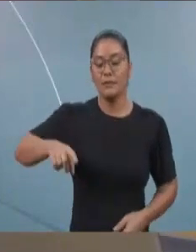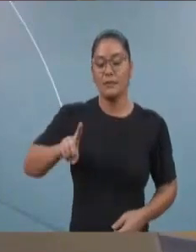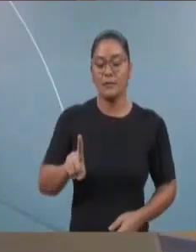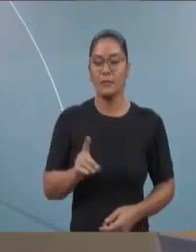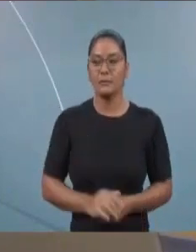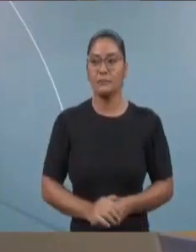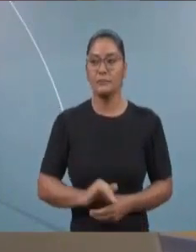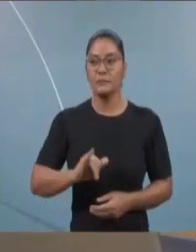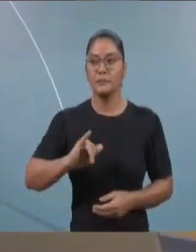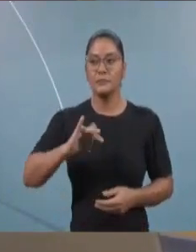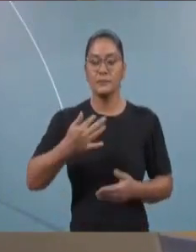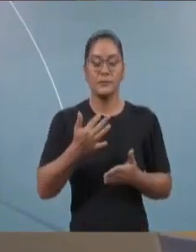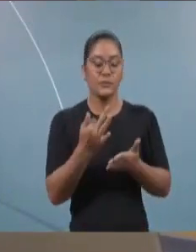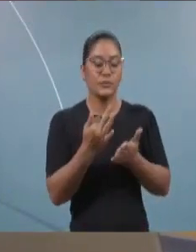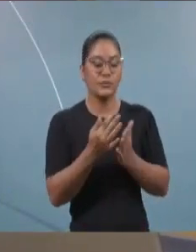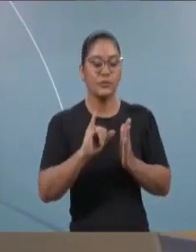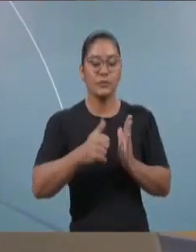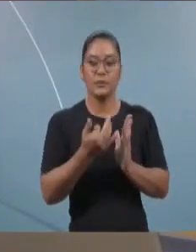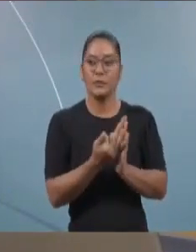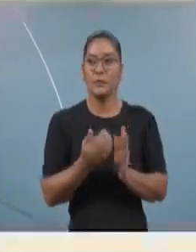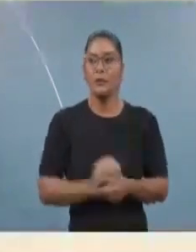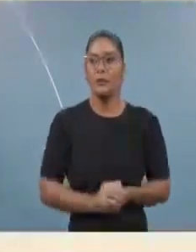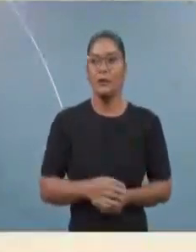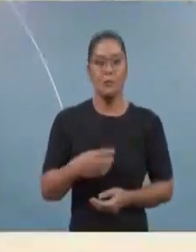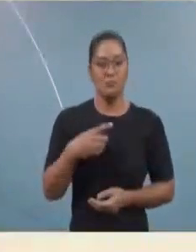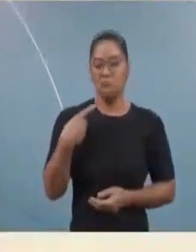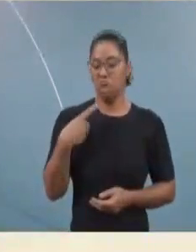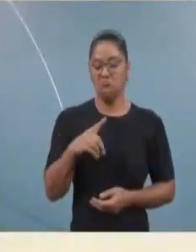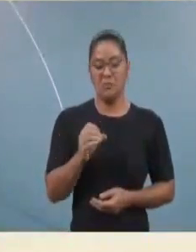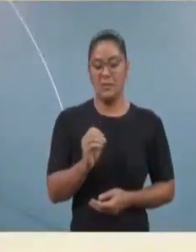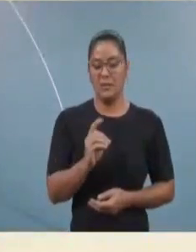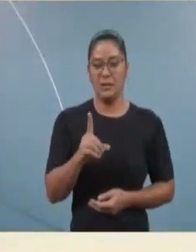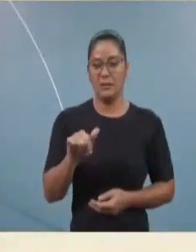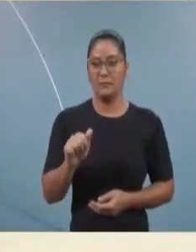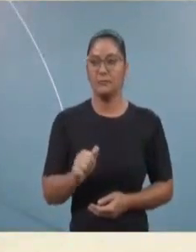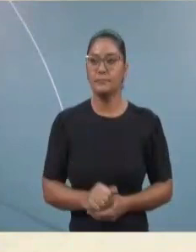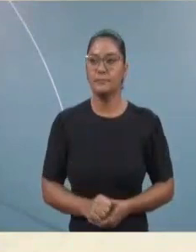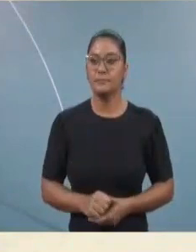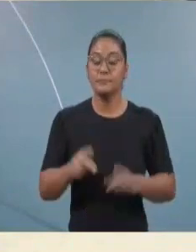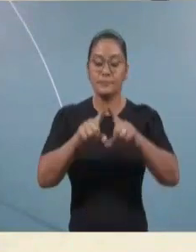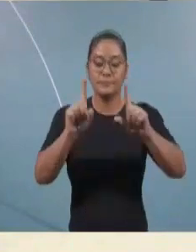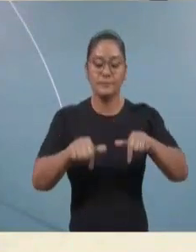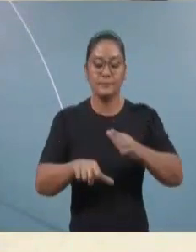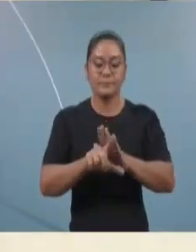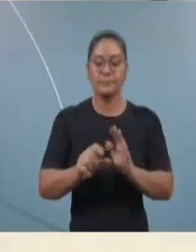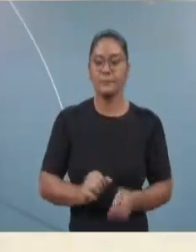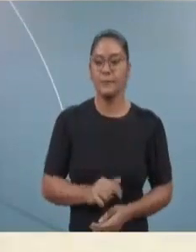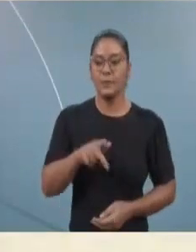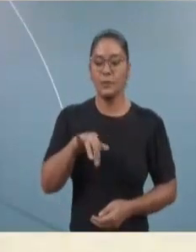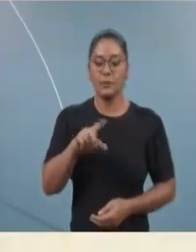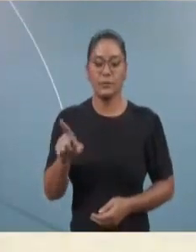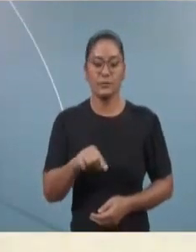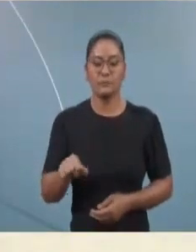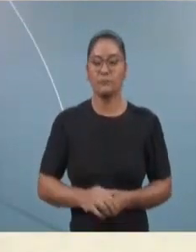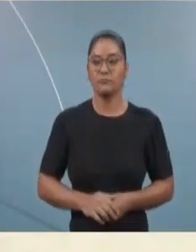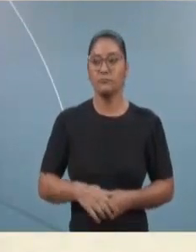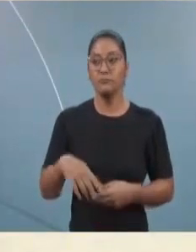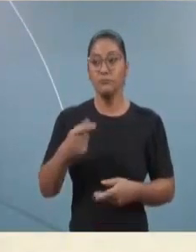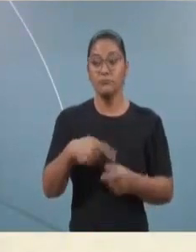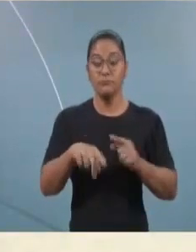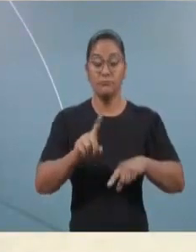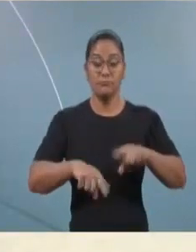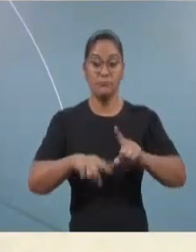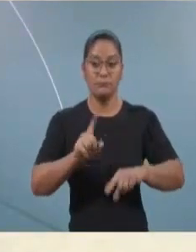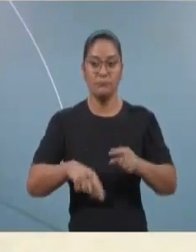ausência por razão de saúde não Informa a data projeto de lei do deputado ardo que reconhece como patrimônio cultural paisagístico e